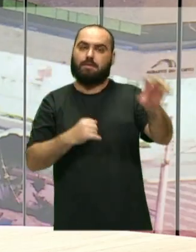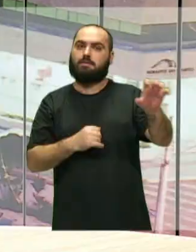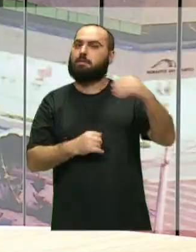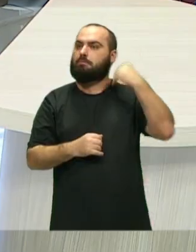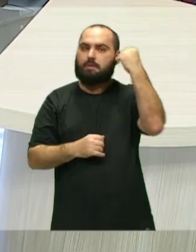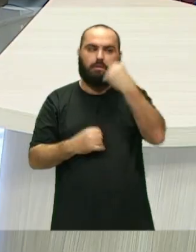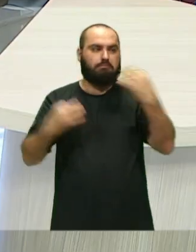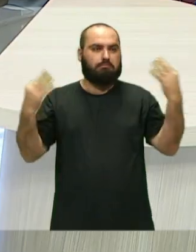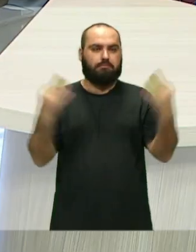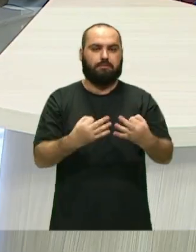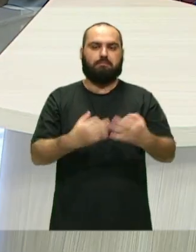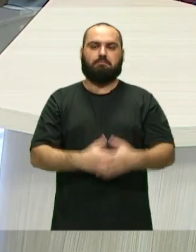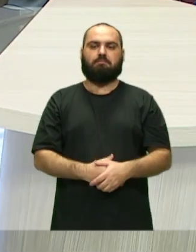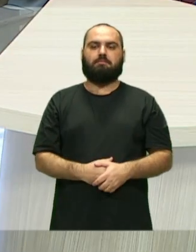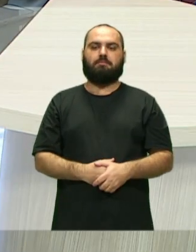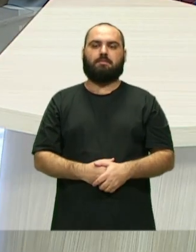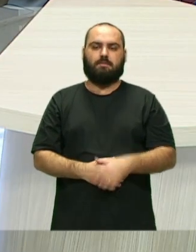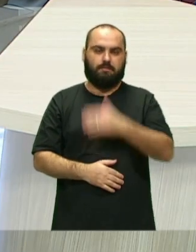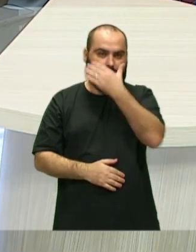única